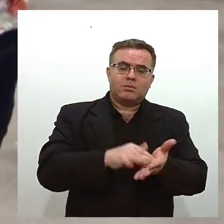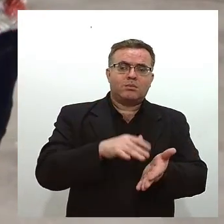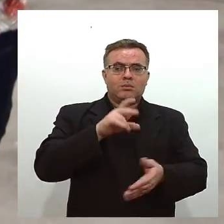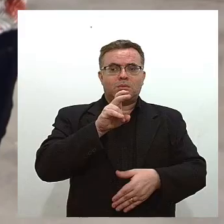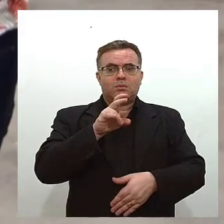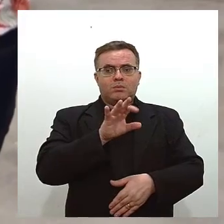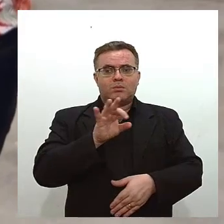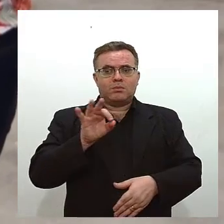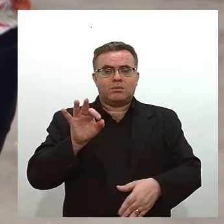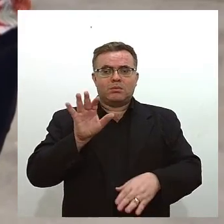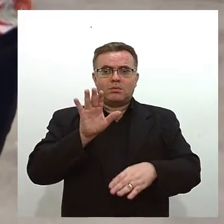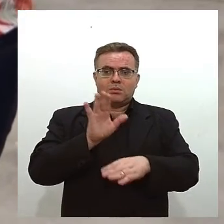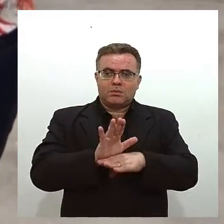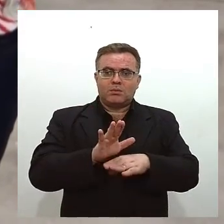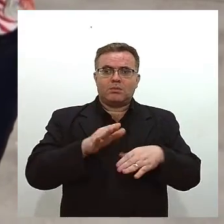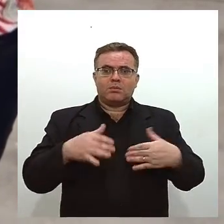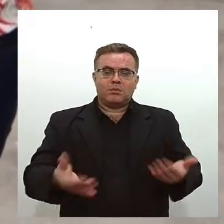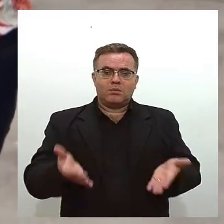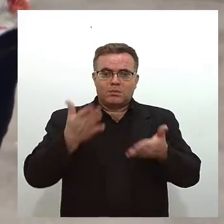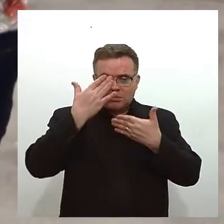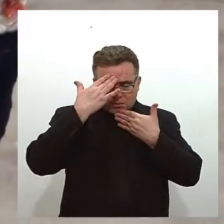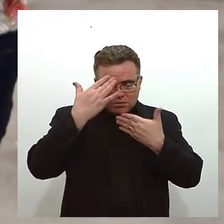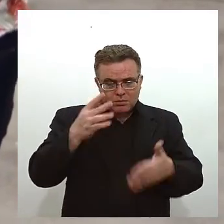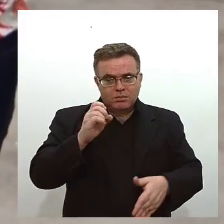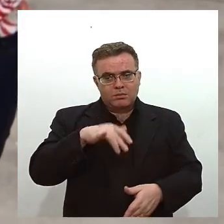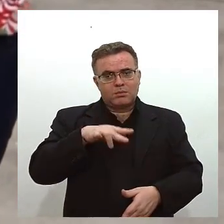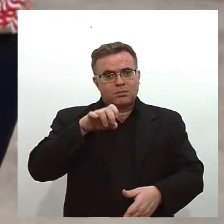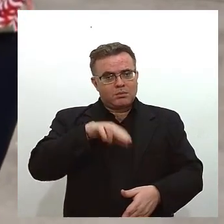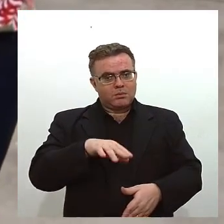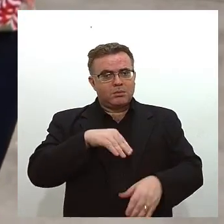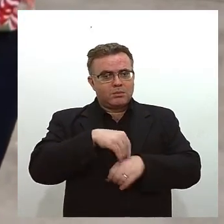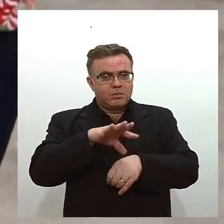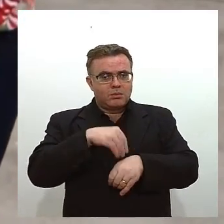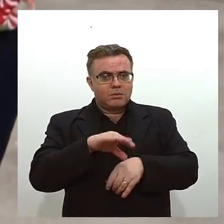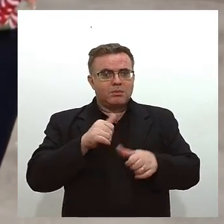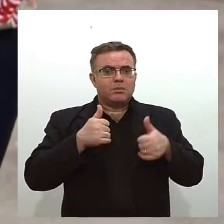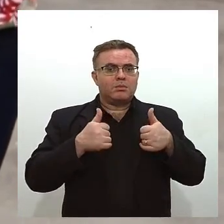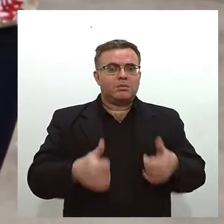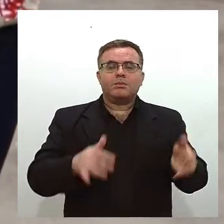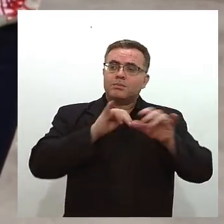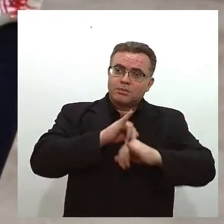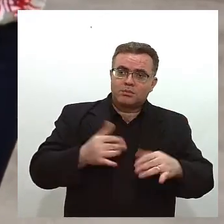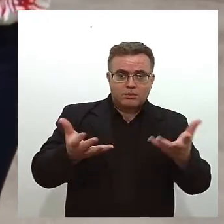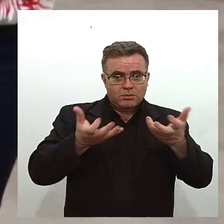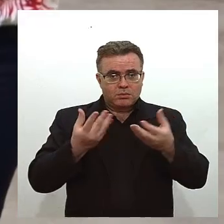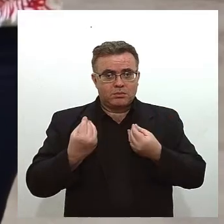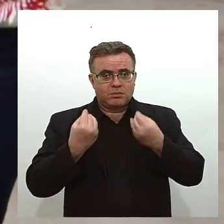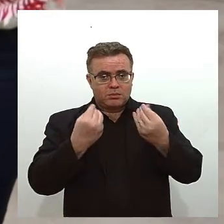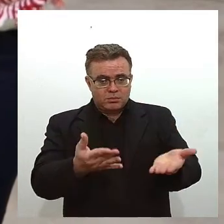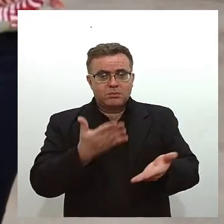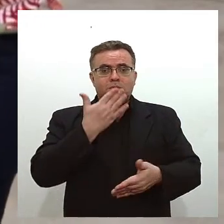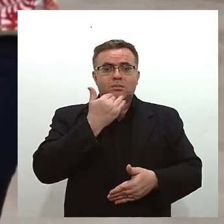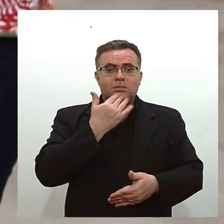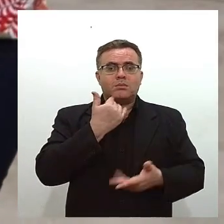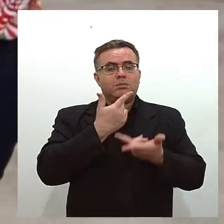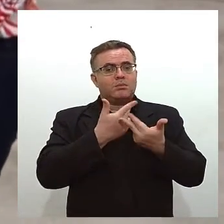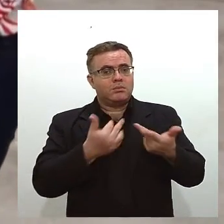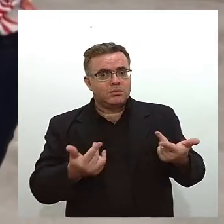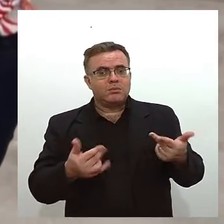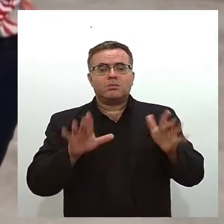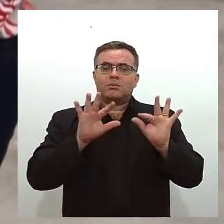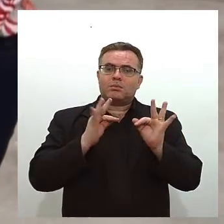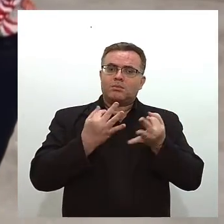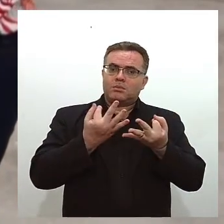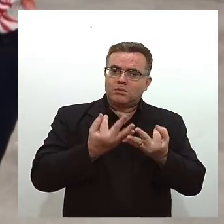horas. Simone, muito obrigada pelas informações. Tá aí o recado. Quem quiser doar alimentos para